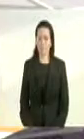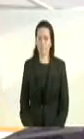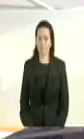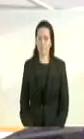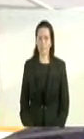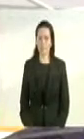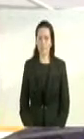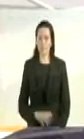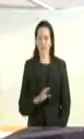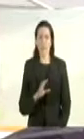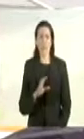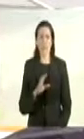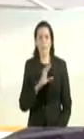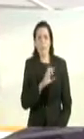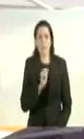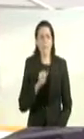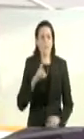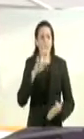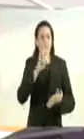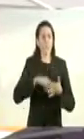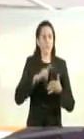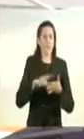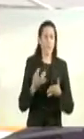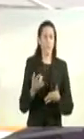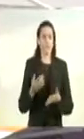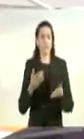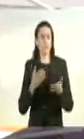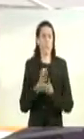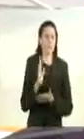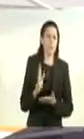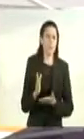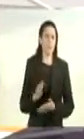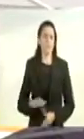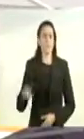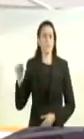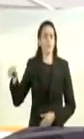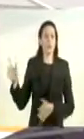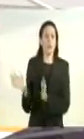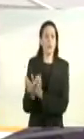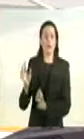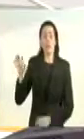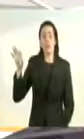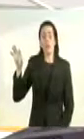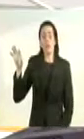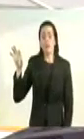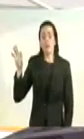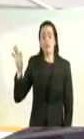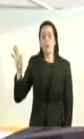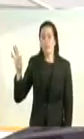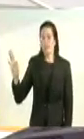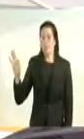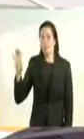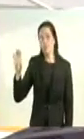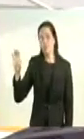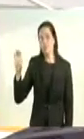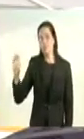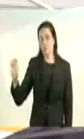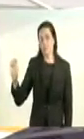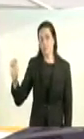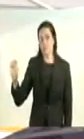aprovação ou um documento no Tribunal de Contas para justificar, né, ou talvez